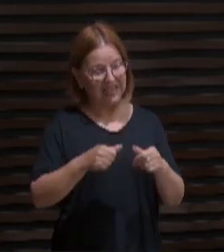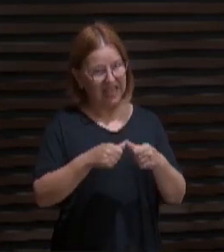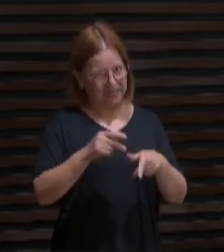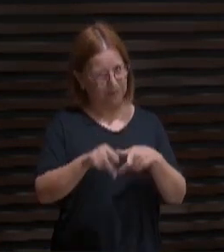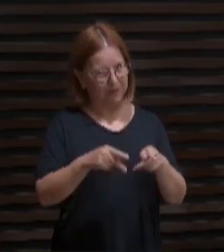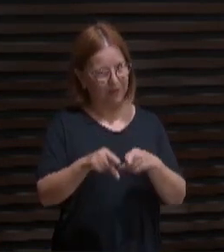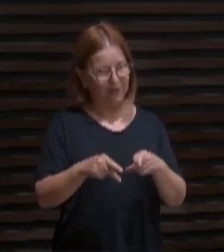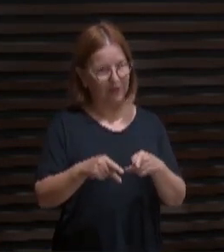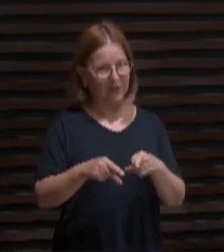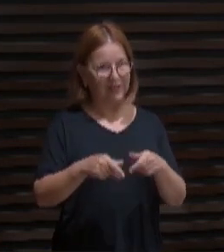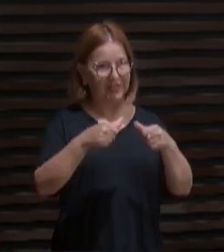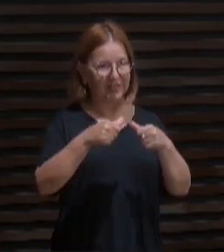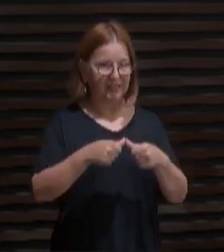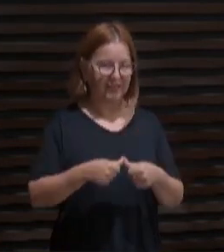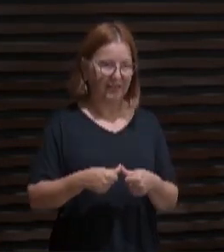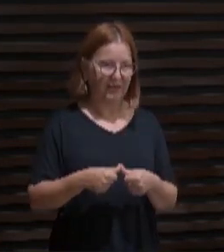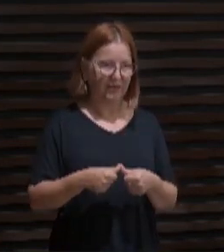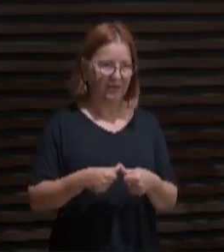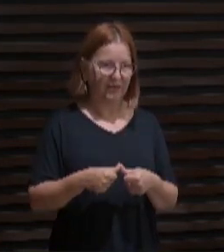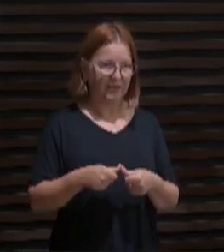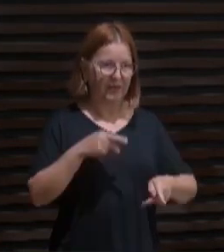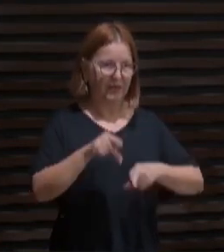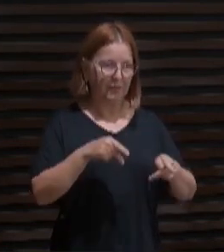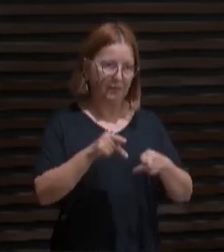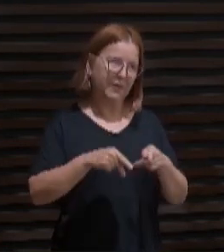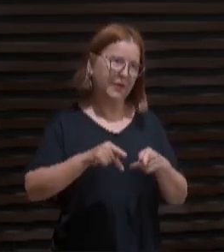se encontram os que penetram